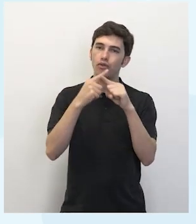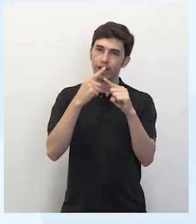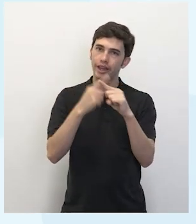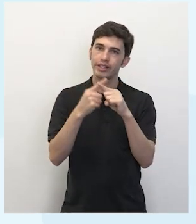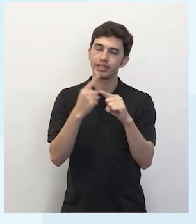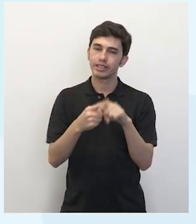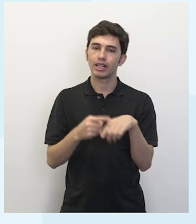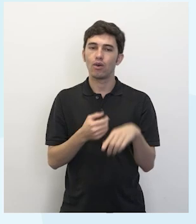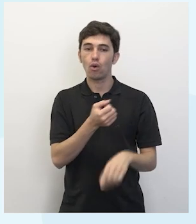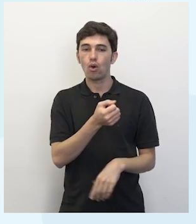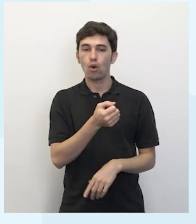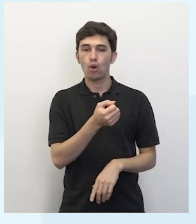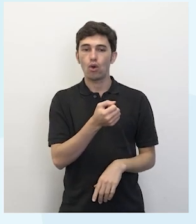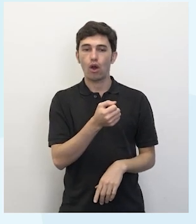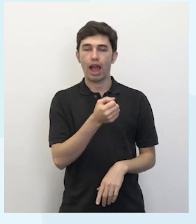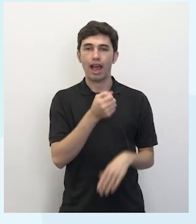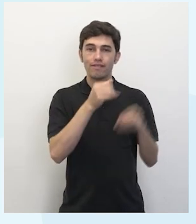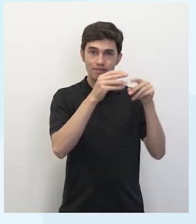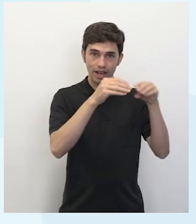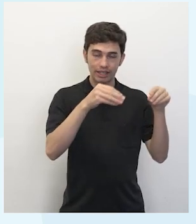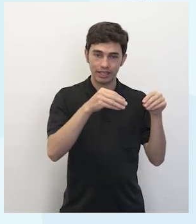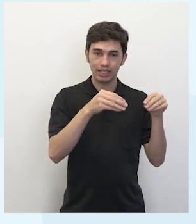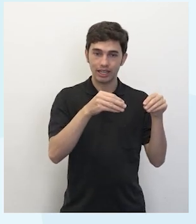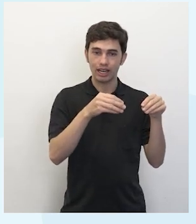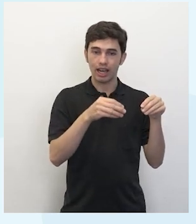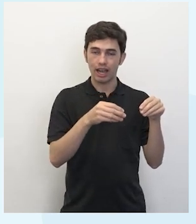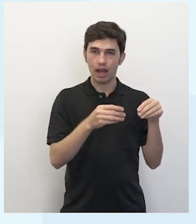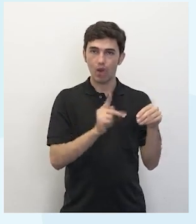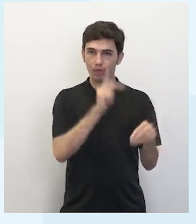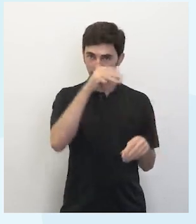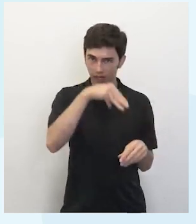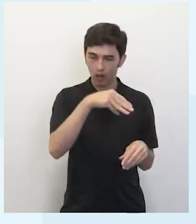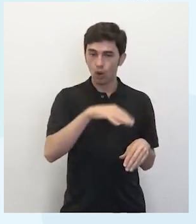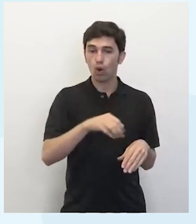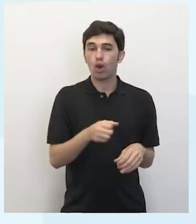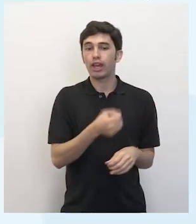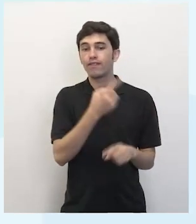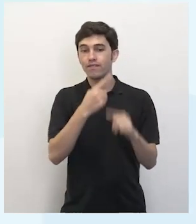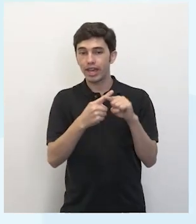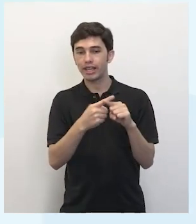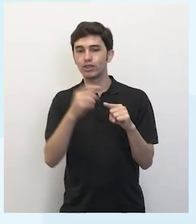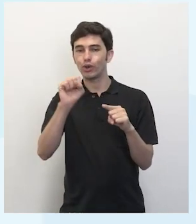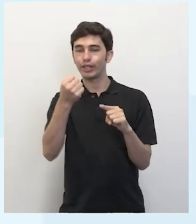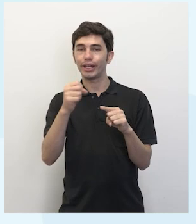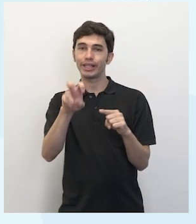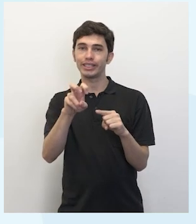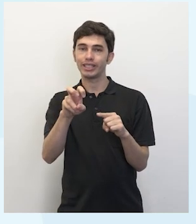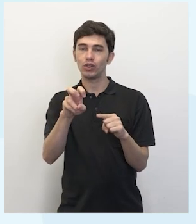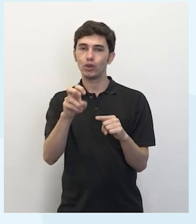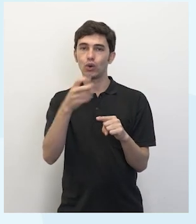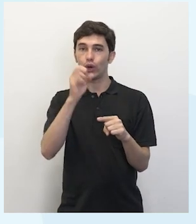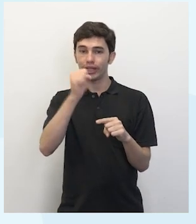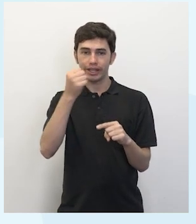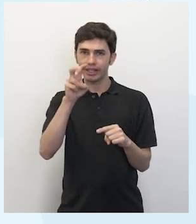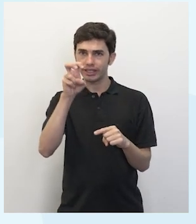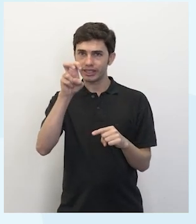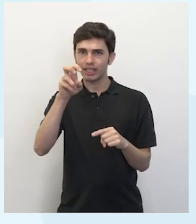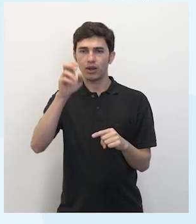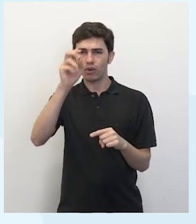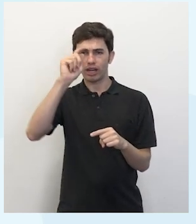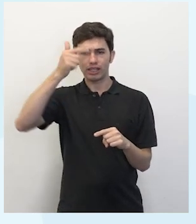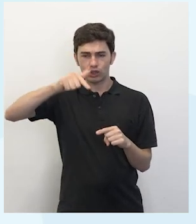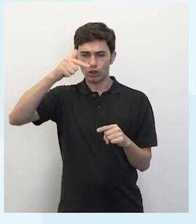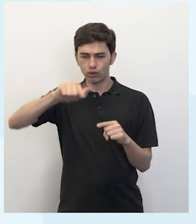fixa. Tá vendo? Ó? O que vai variar? A quantidade de farinha de trigo, 1 kg, 2 e assim por diante. Então, a